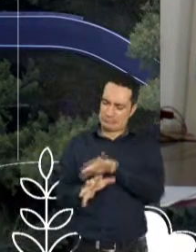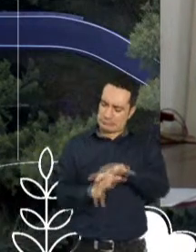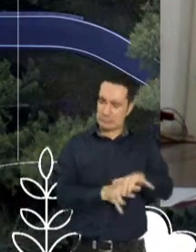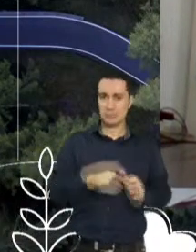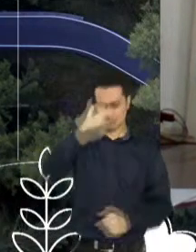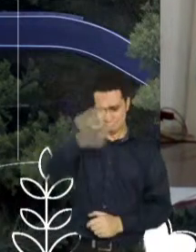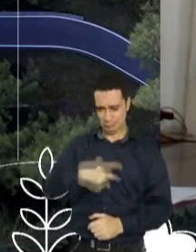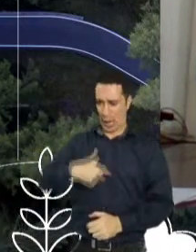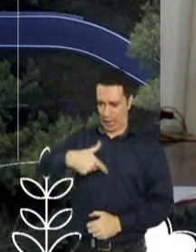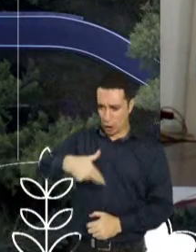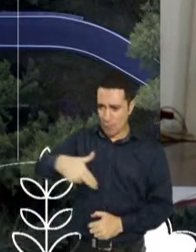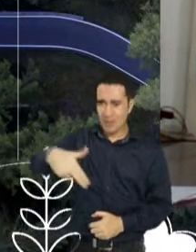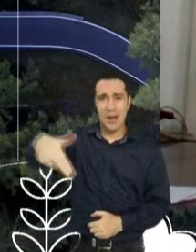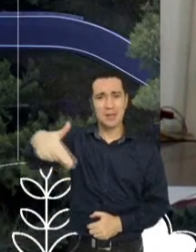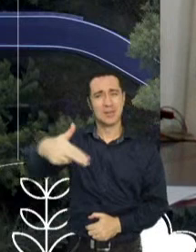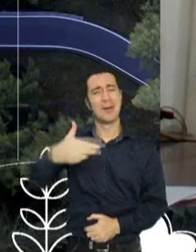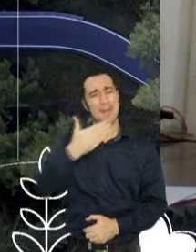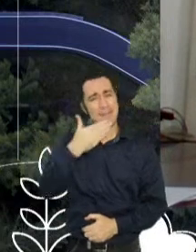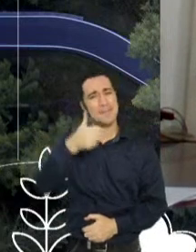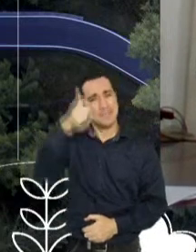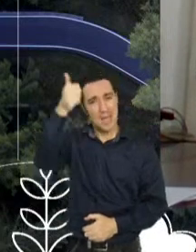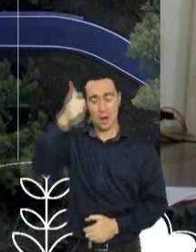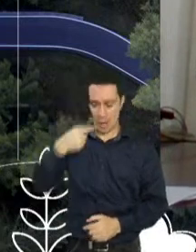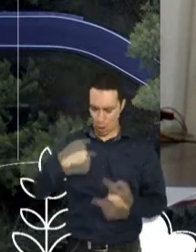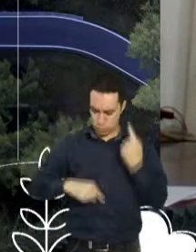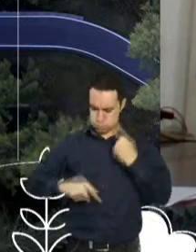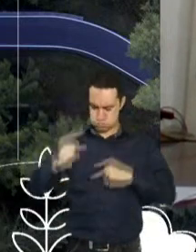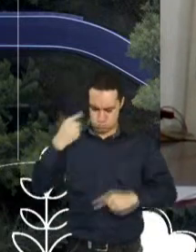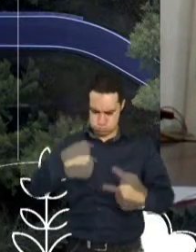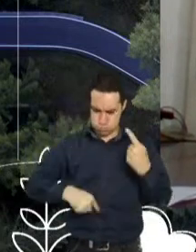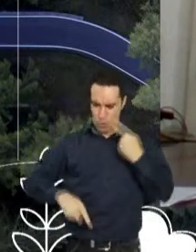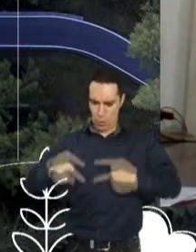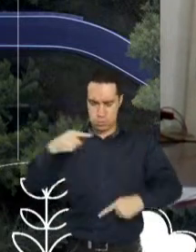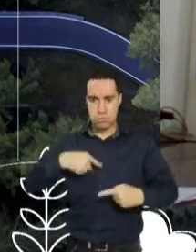não somente aumentar o trânsito intestinal e melhorar